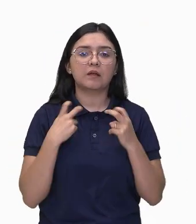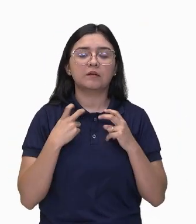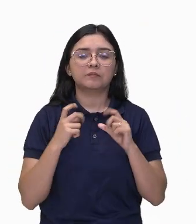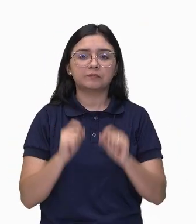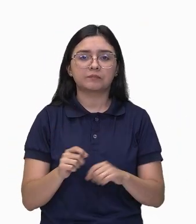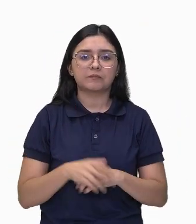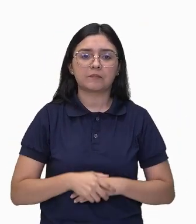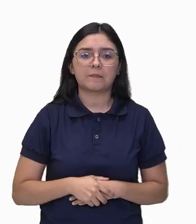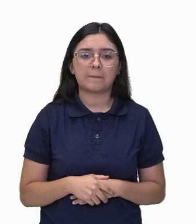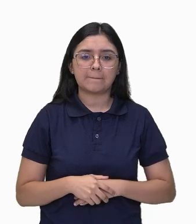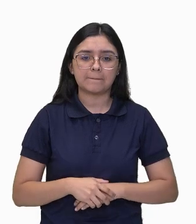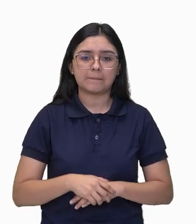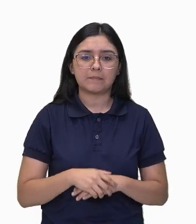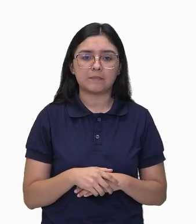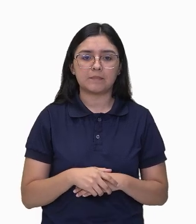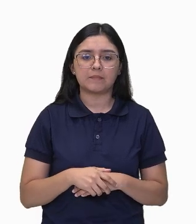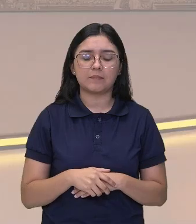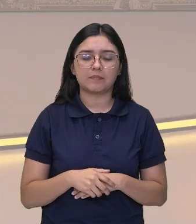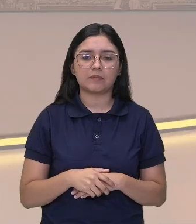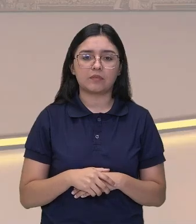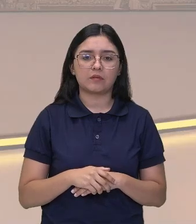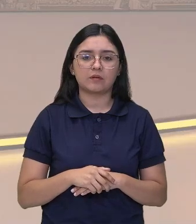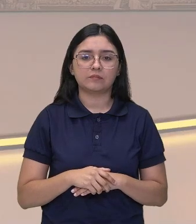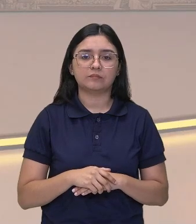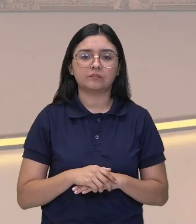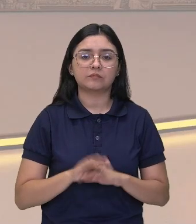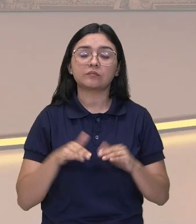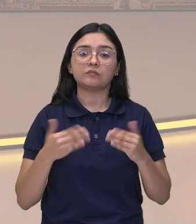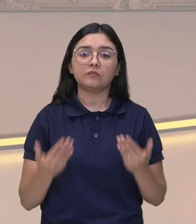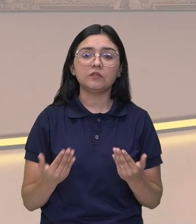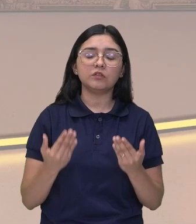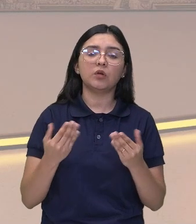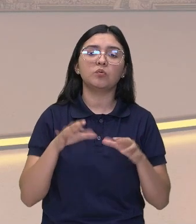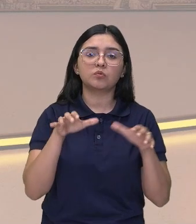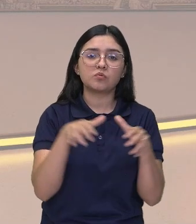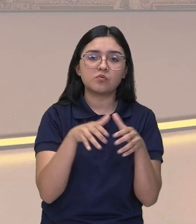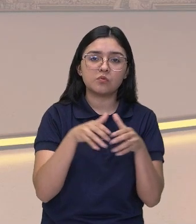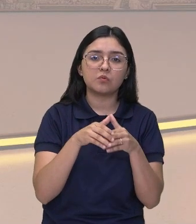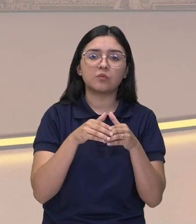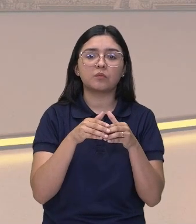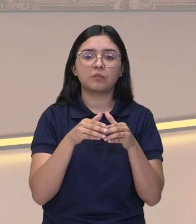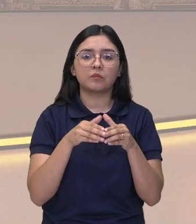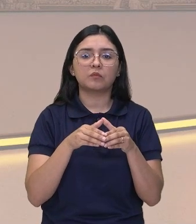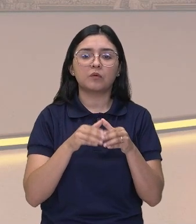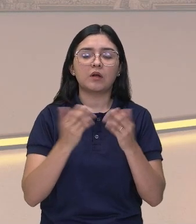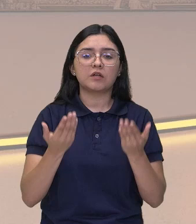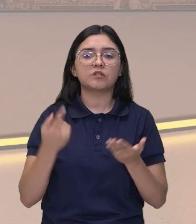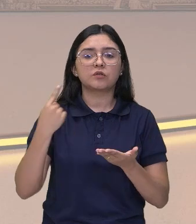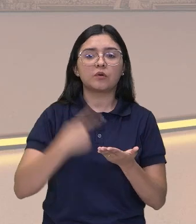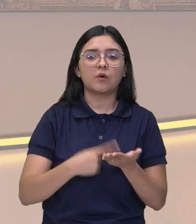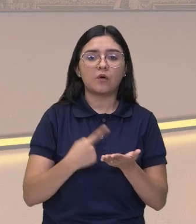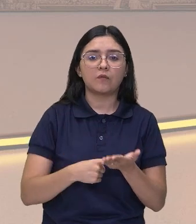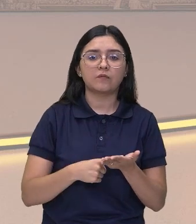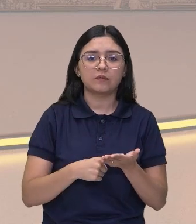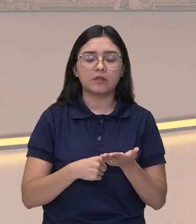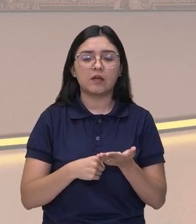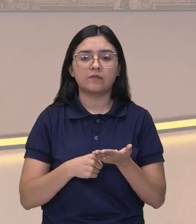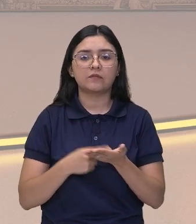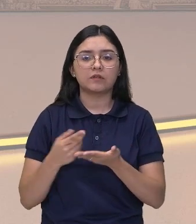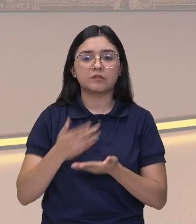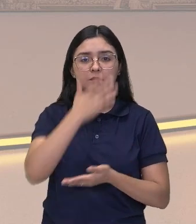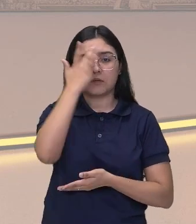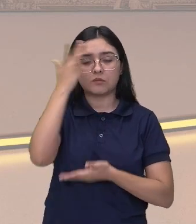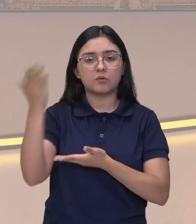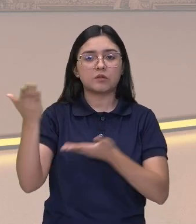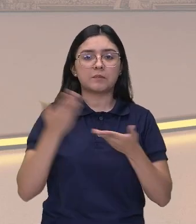foram mecenas, tá certo? Eles faziam, então, né, convidavam as pessoas para trabalhar e pagavam muito bem